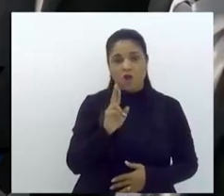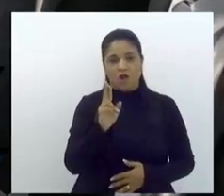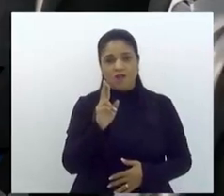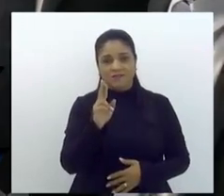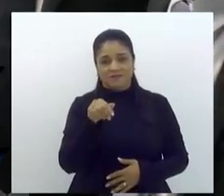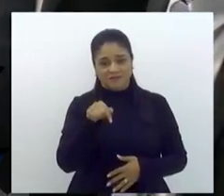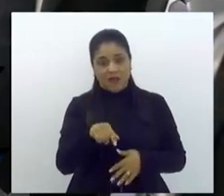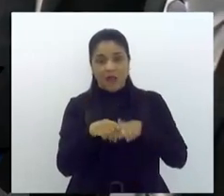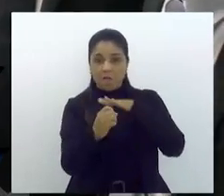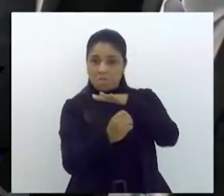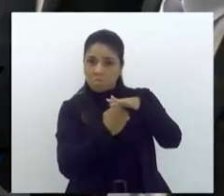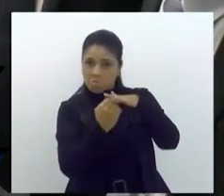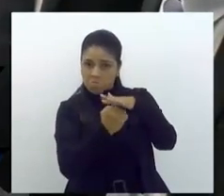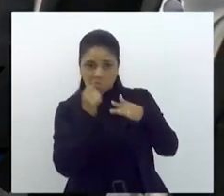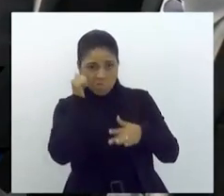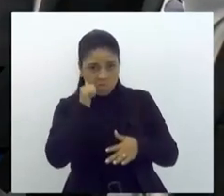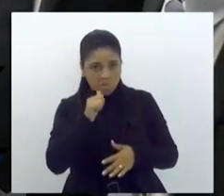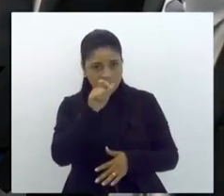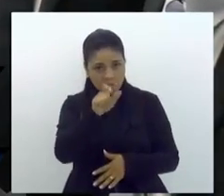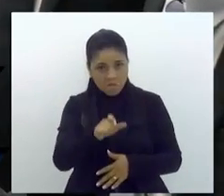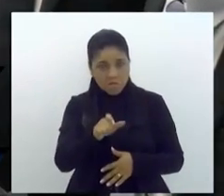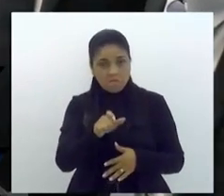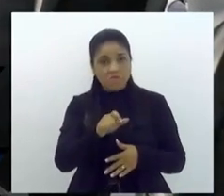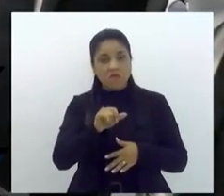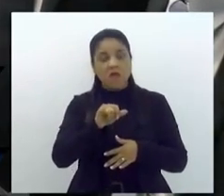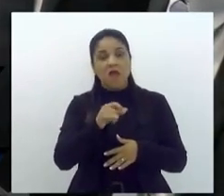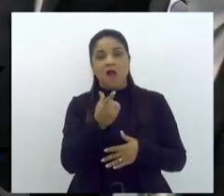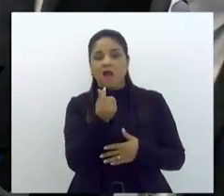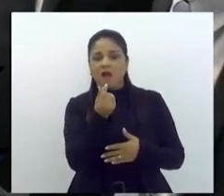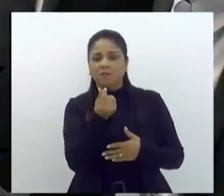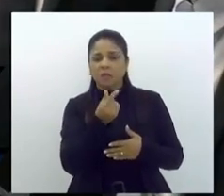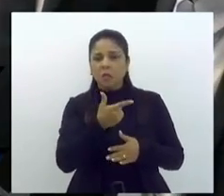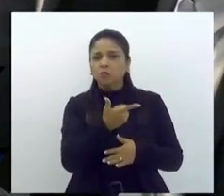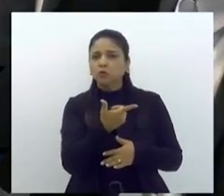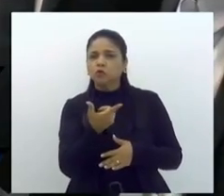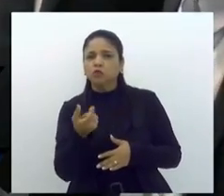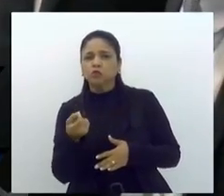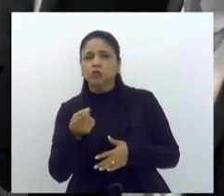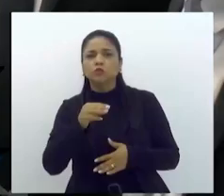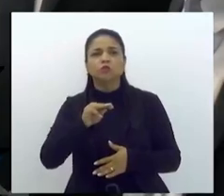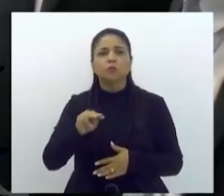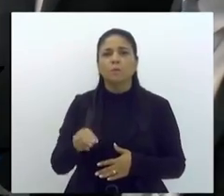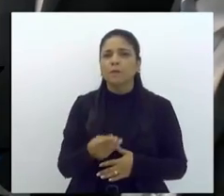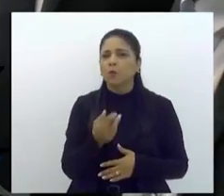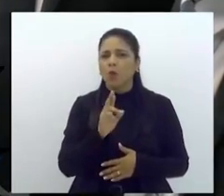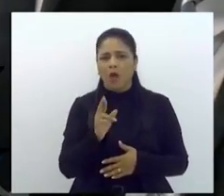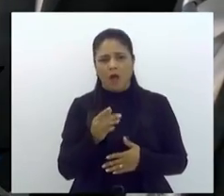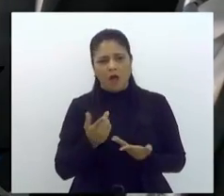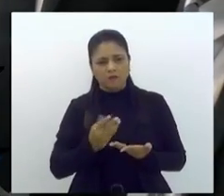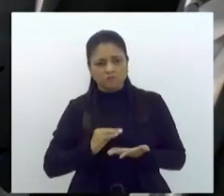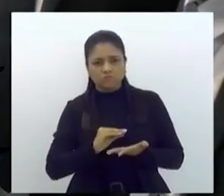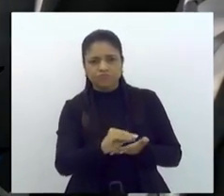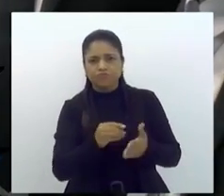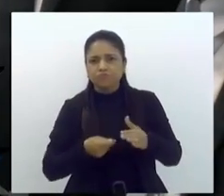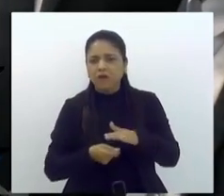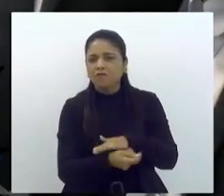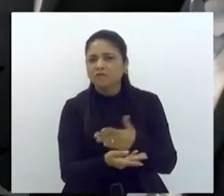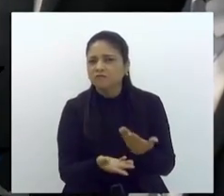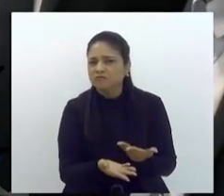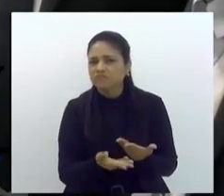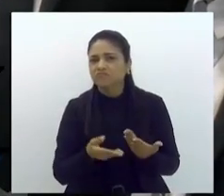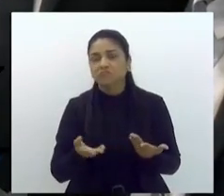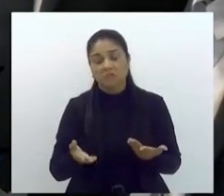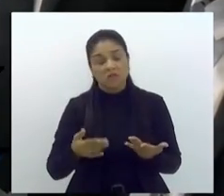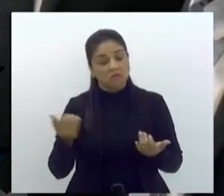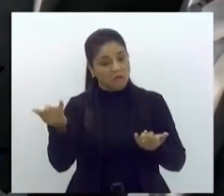que tem um capital social pequeno de 200 mil reais Há quem diga né Eu ouvi dizer por